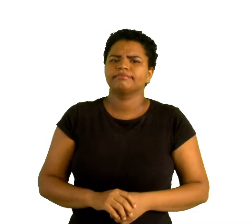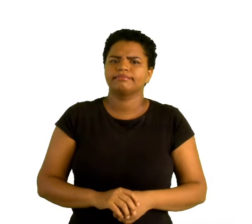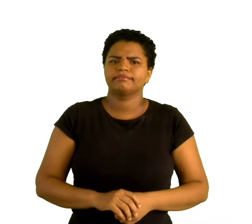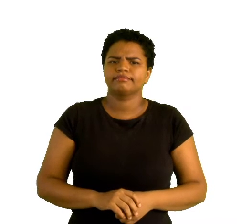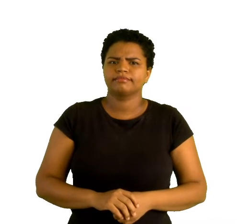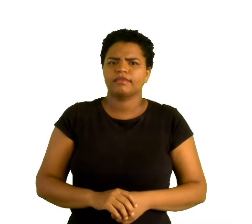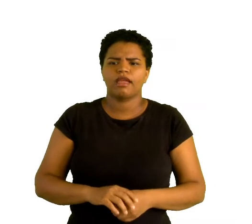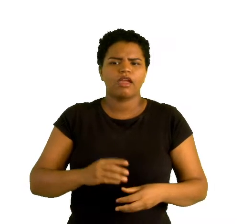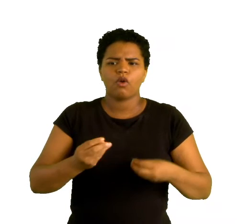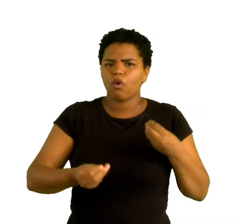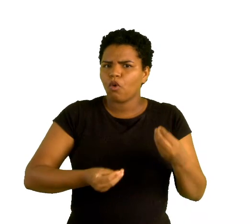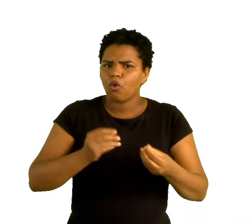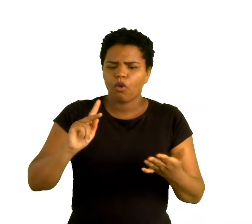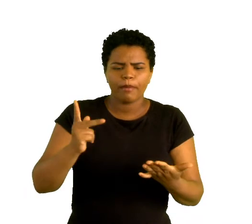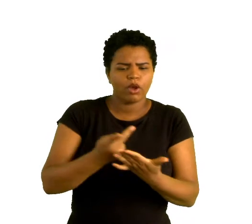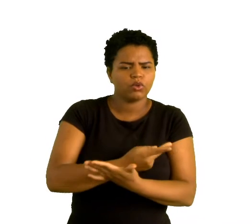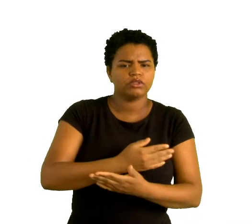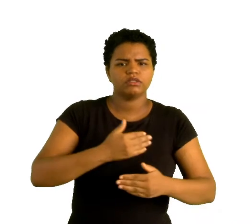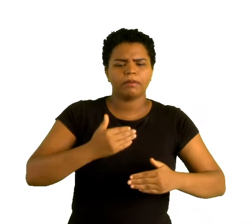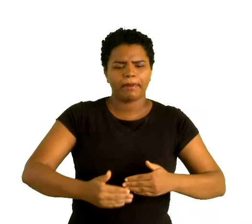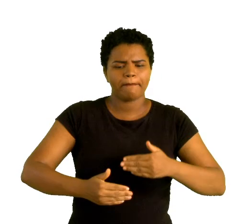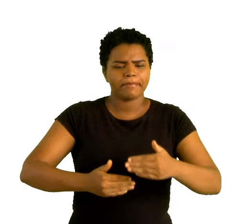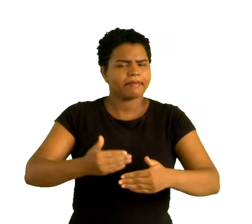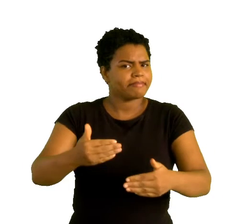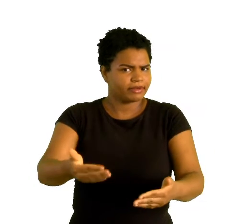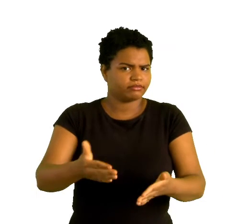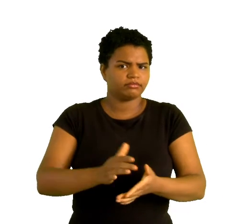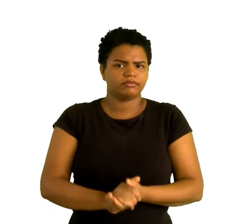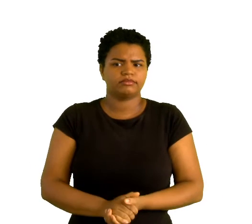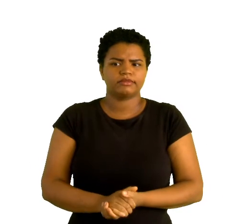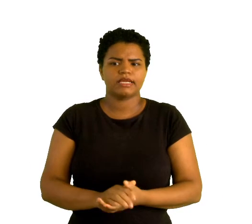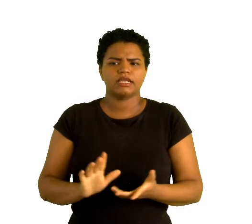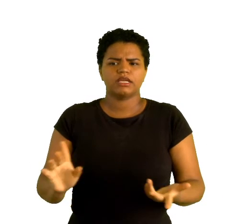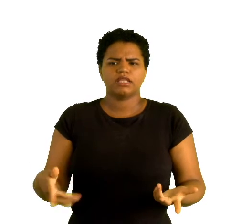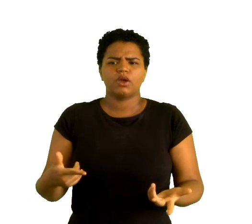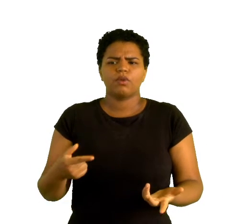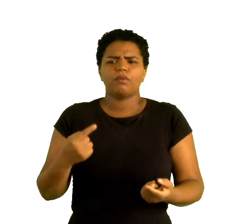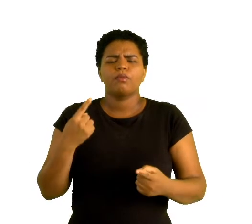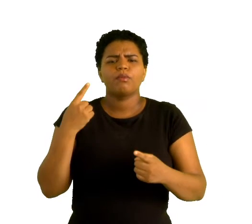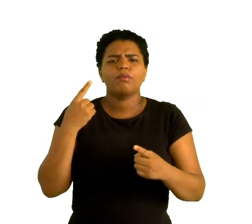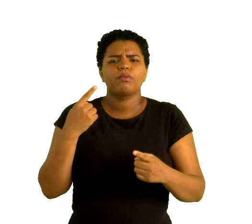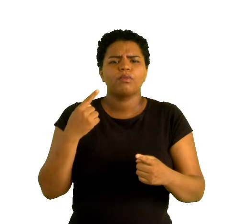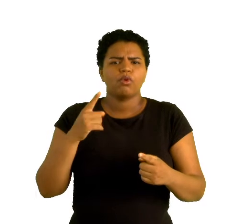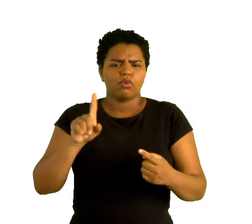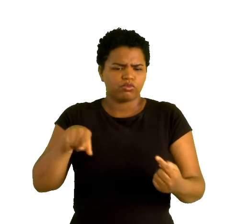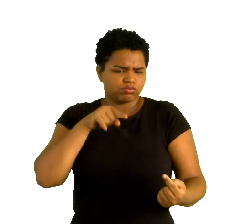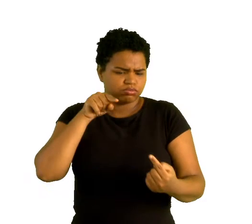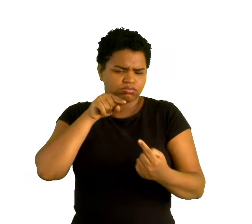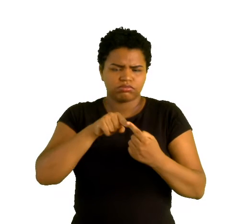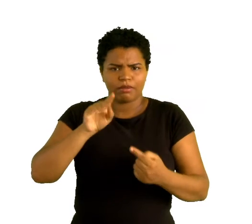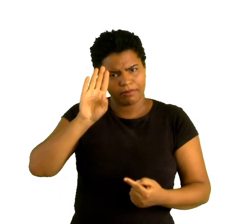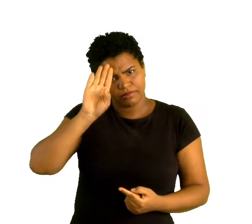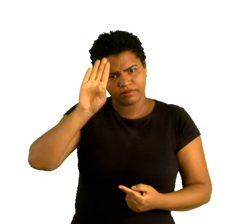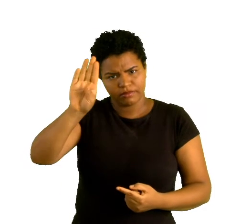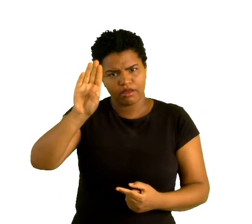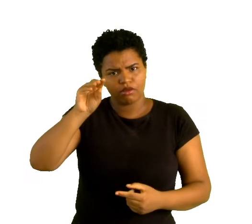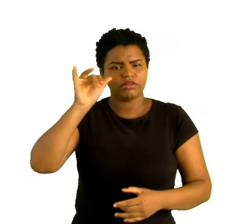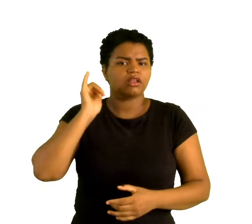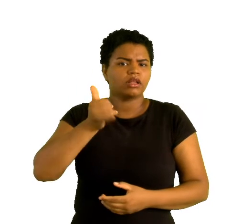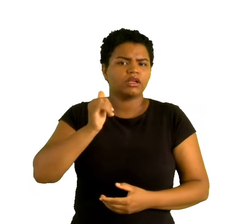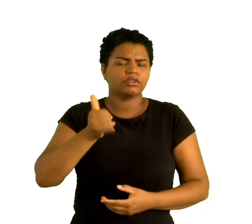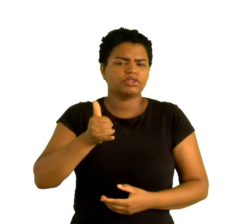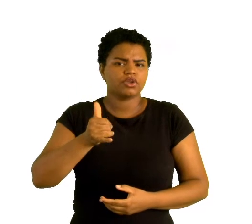da trama, do acontecimento. Então, qual que é o motivo central dessa narrativa? O galo